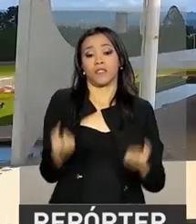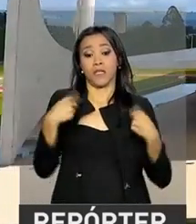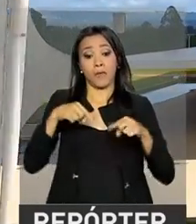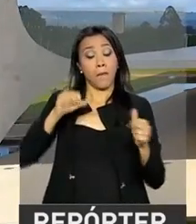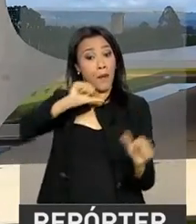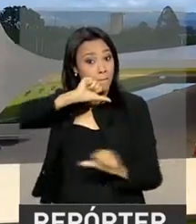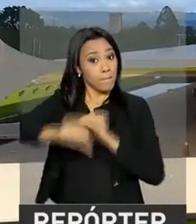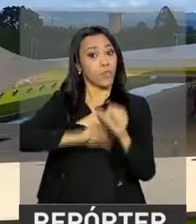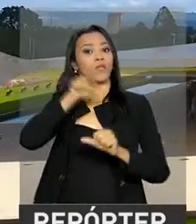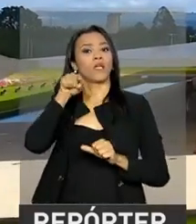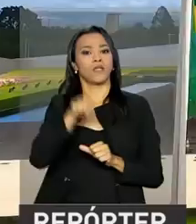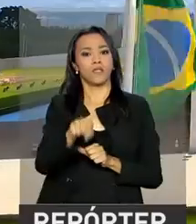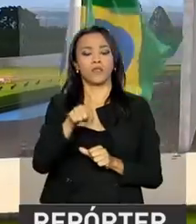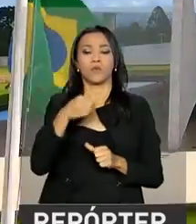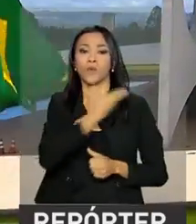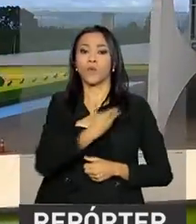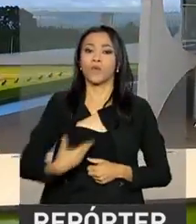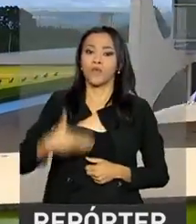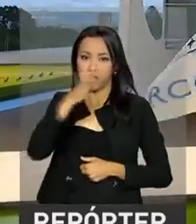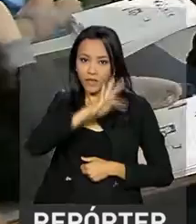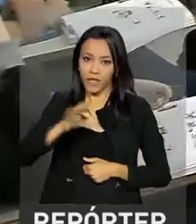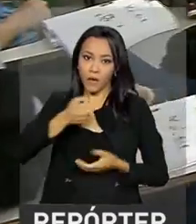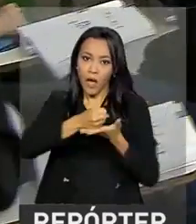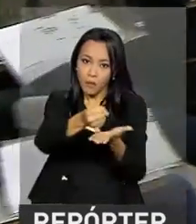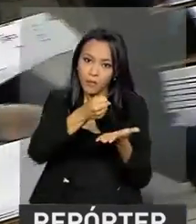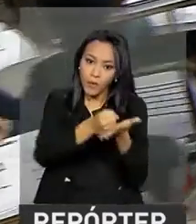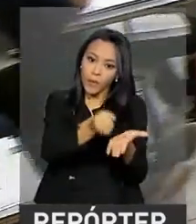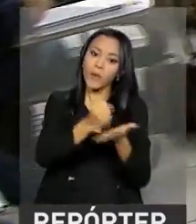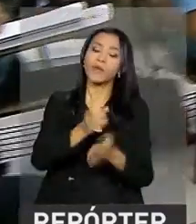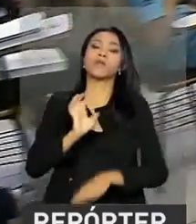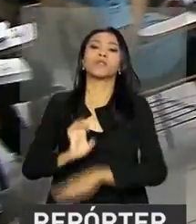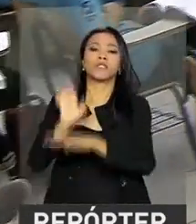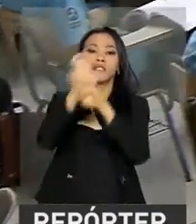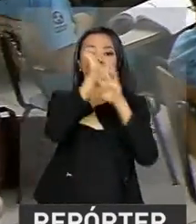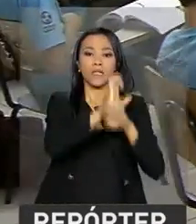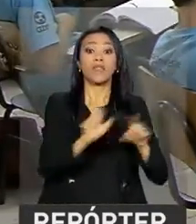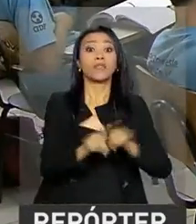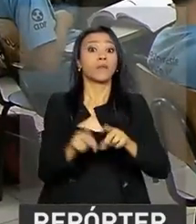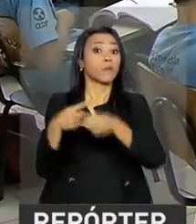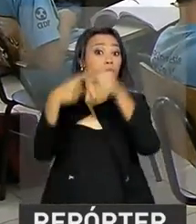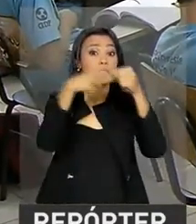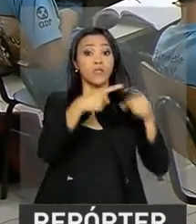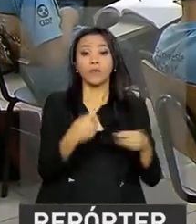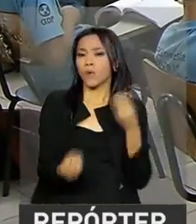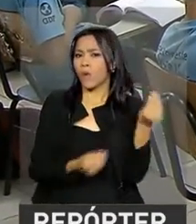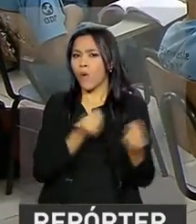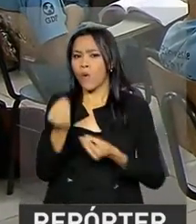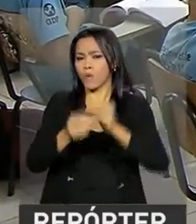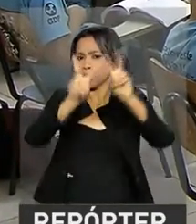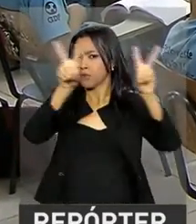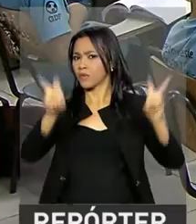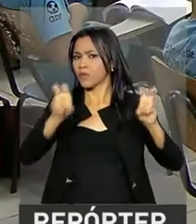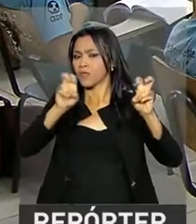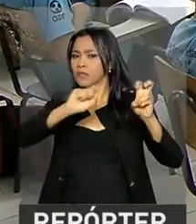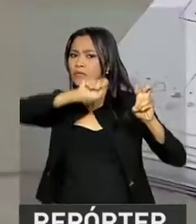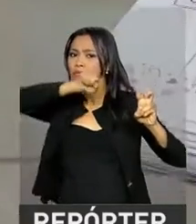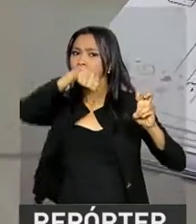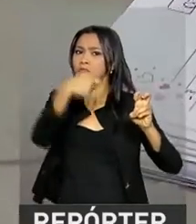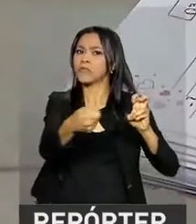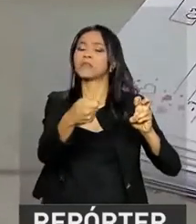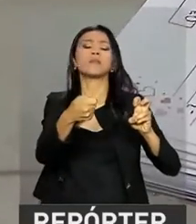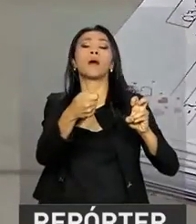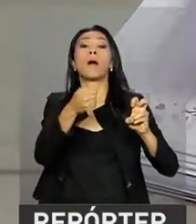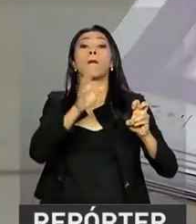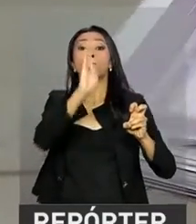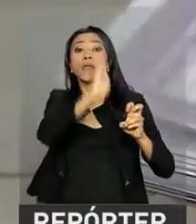federal oferece apoio técnico e financeiro aos estados e municípios por meio do programa brasil alfabetizado o